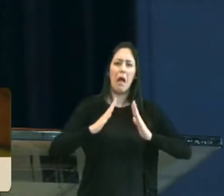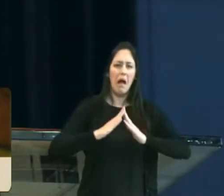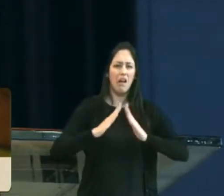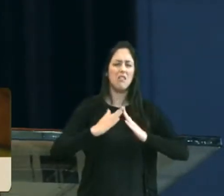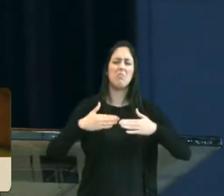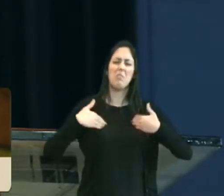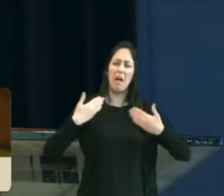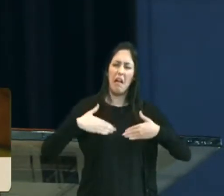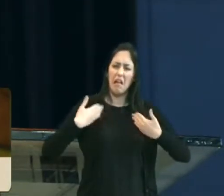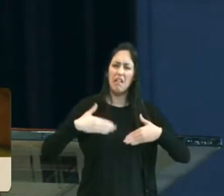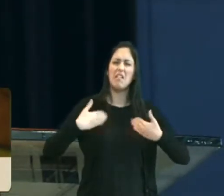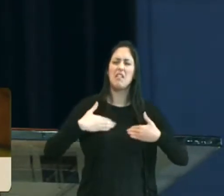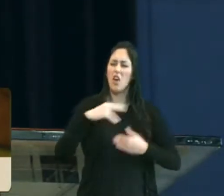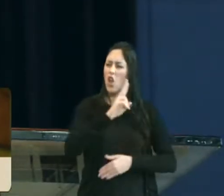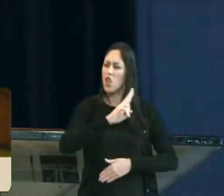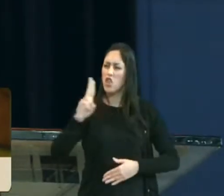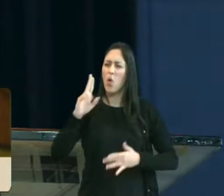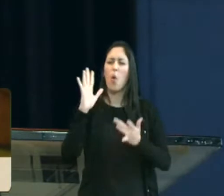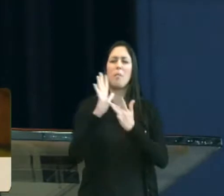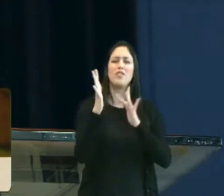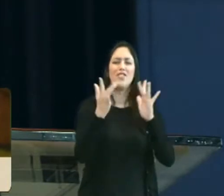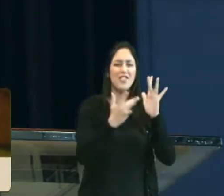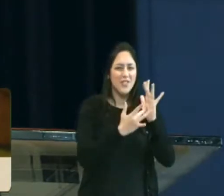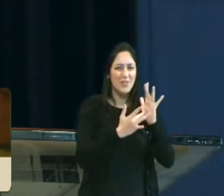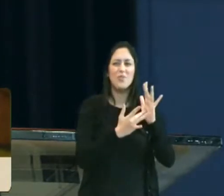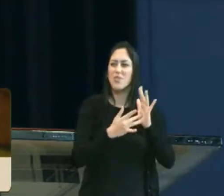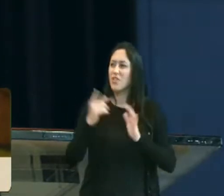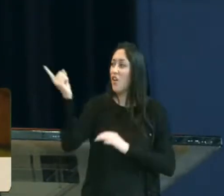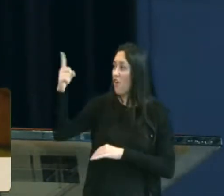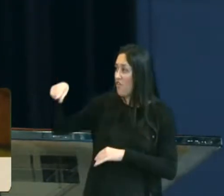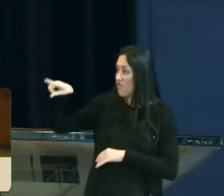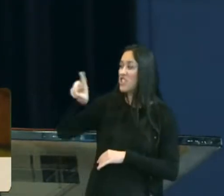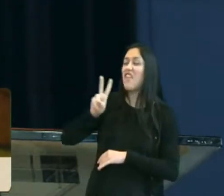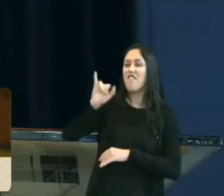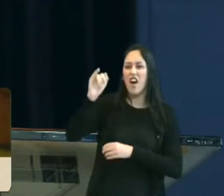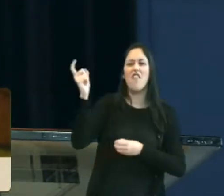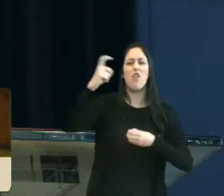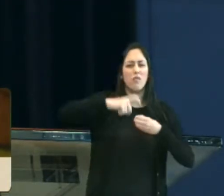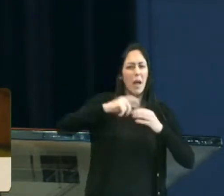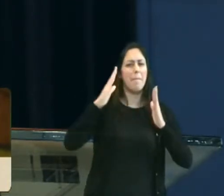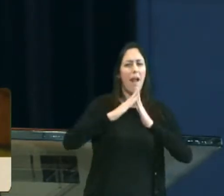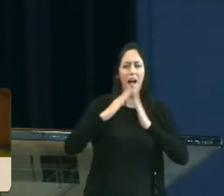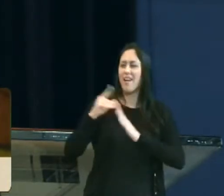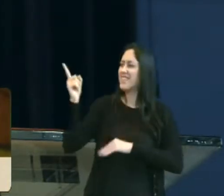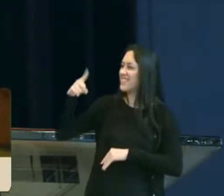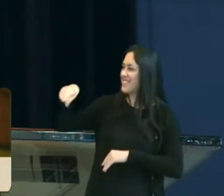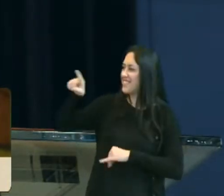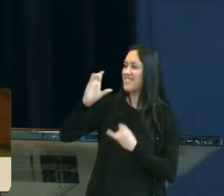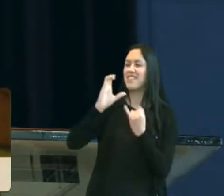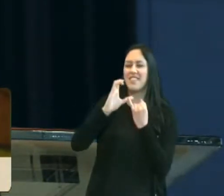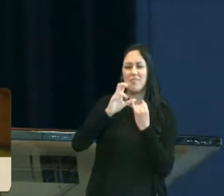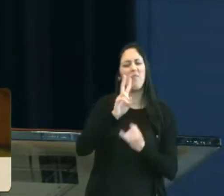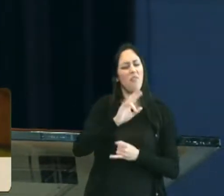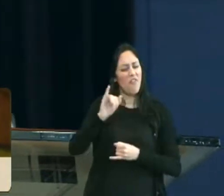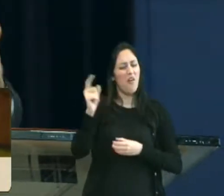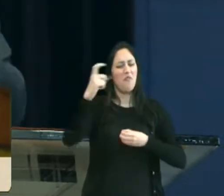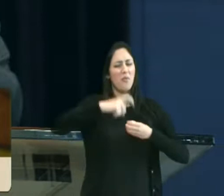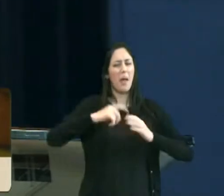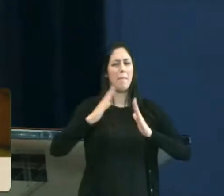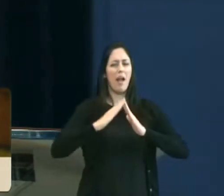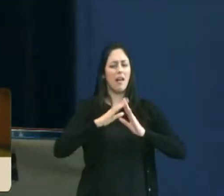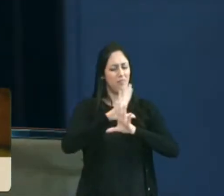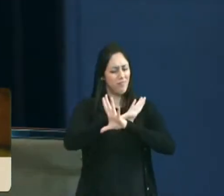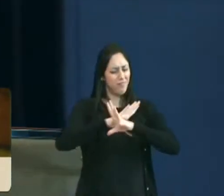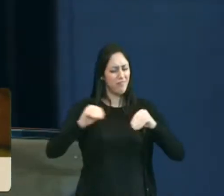vocês vão voltar para casa. Deus vai abençoar. Eu creio em nome de Jesus. E hoje eu